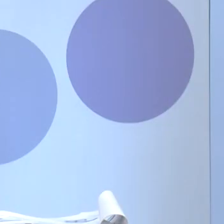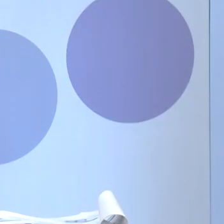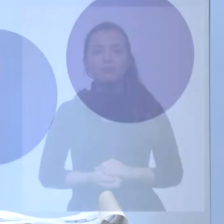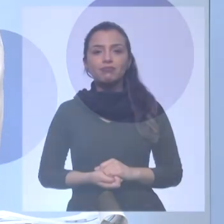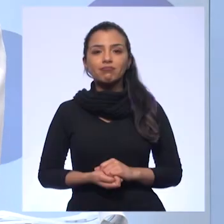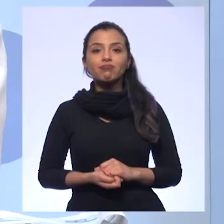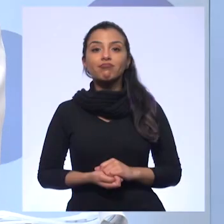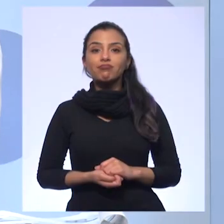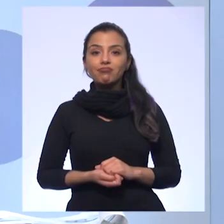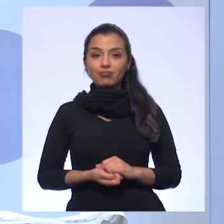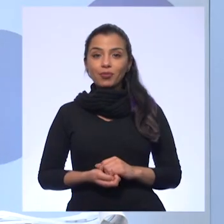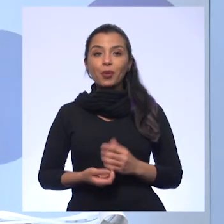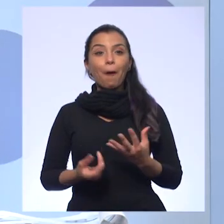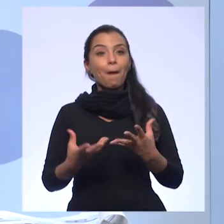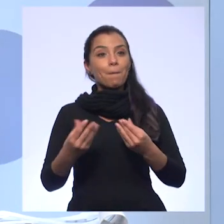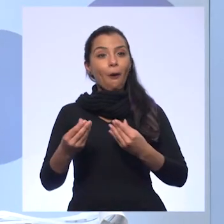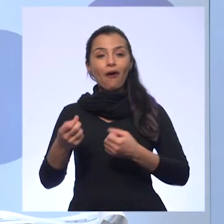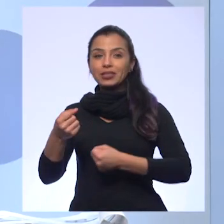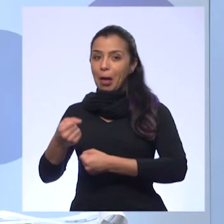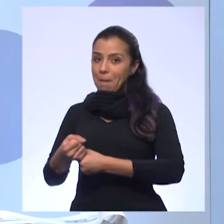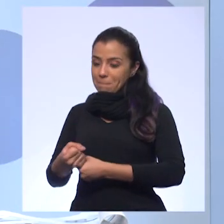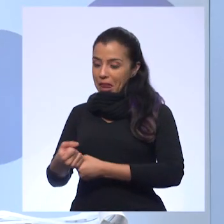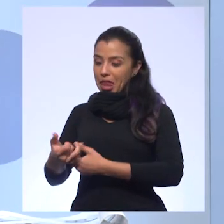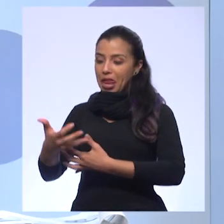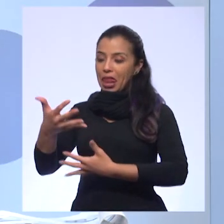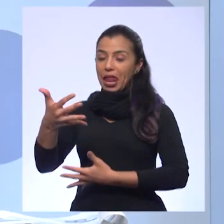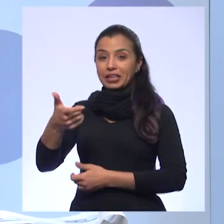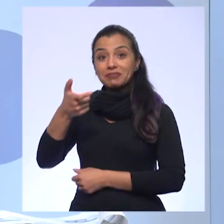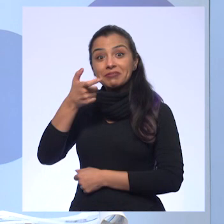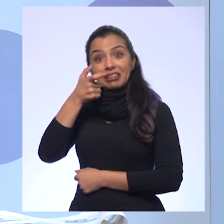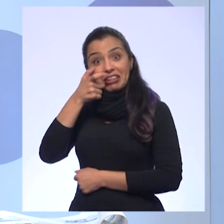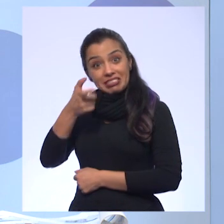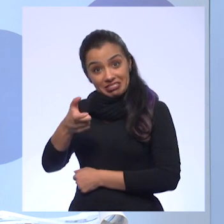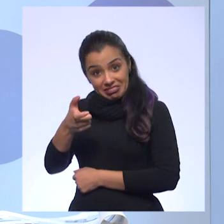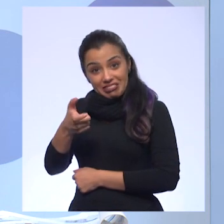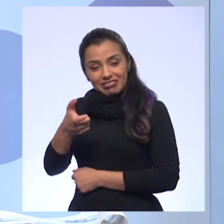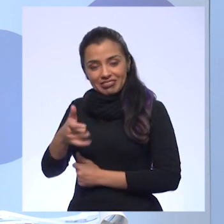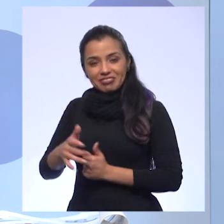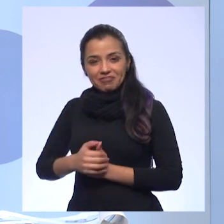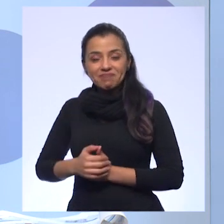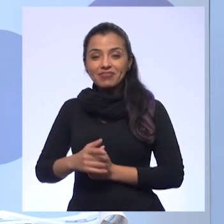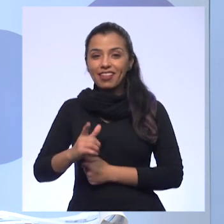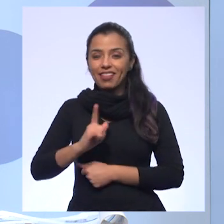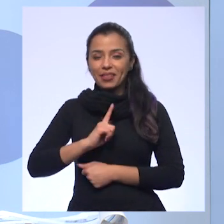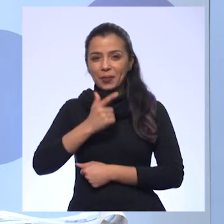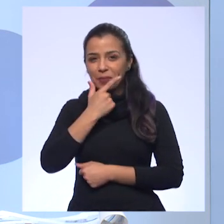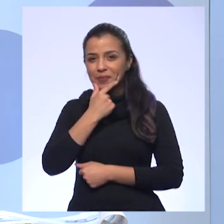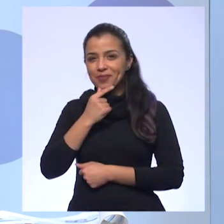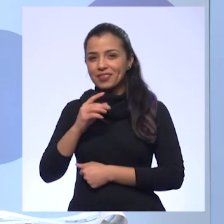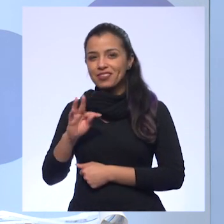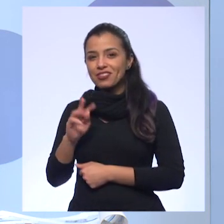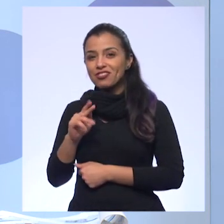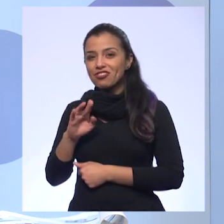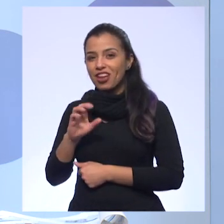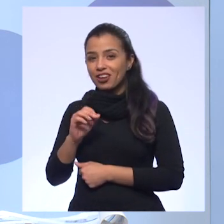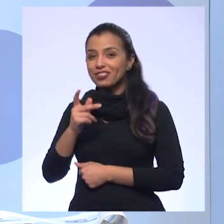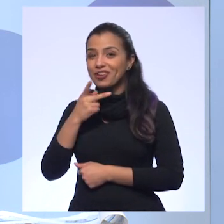Olha, professor, muitas interações interessantes aqui, viu? O Tiago falou que era o músculo do